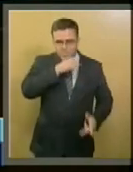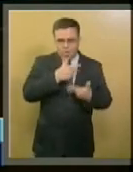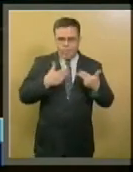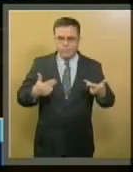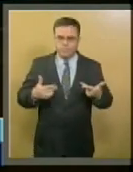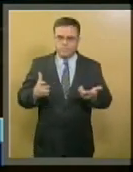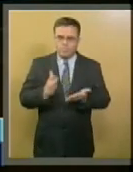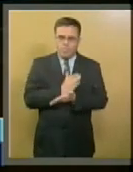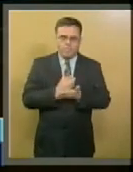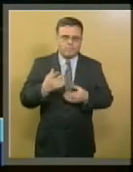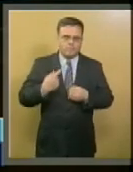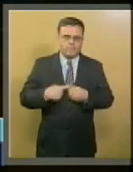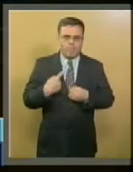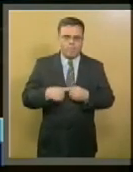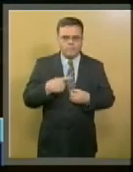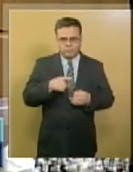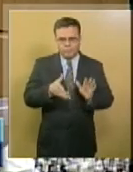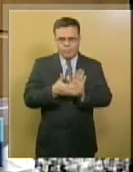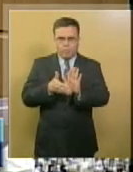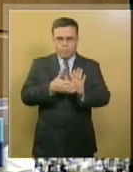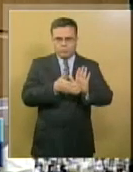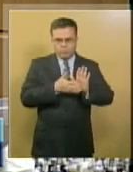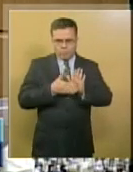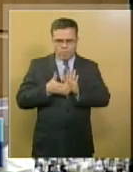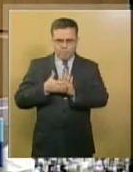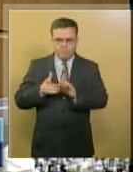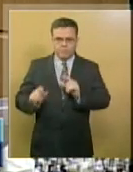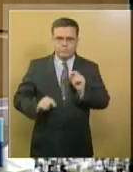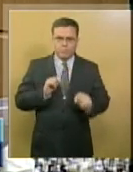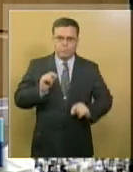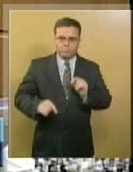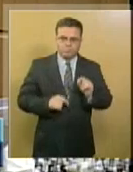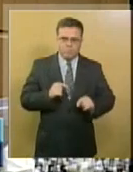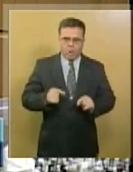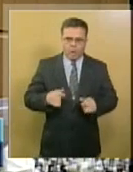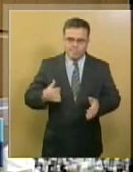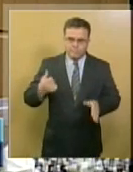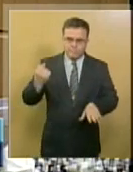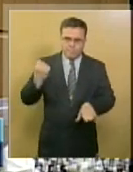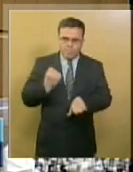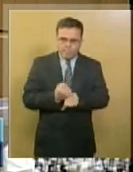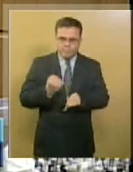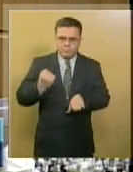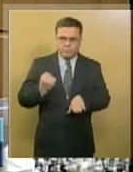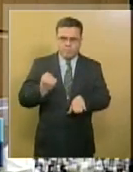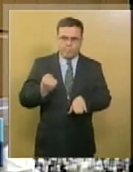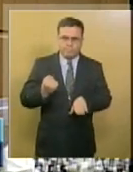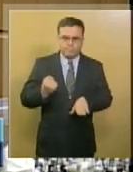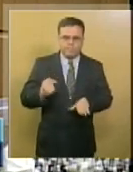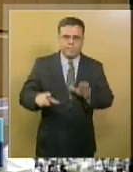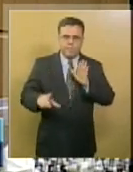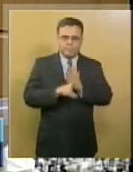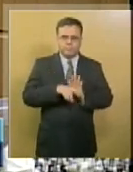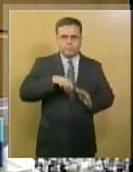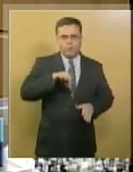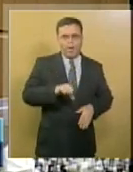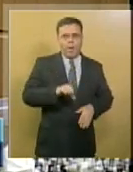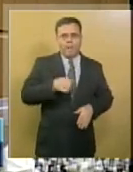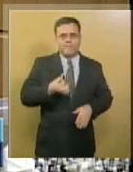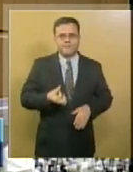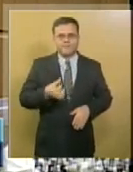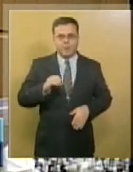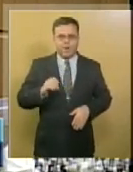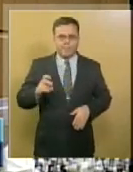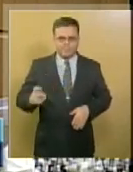Tem alguns municípios que estão se propondo a esquentar o ferro e ferrar o animal. Isso é crime, segundo a lei 9605 de 98,